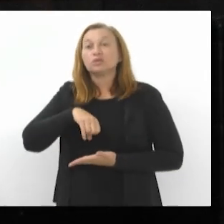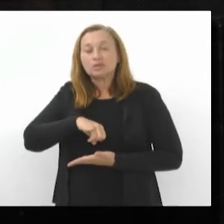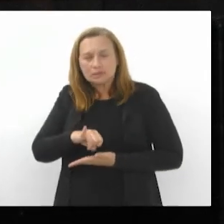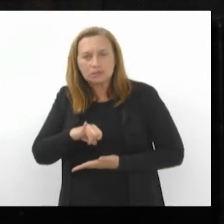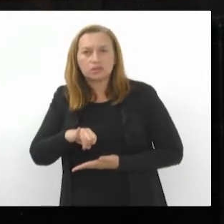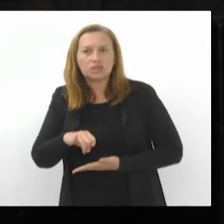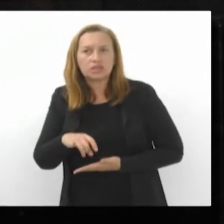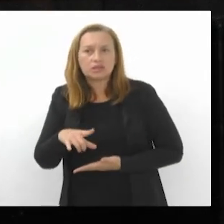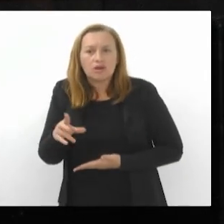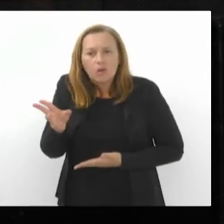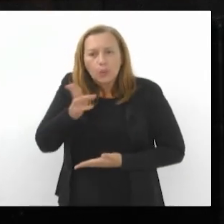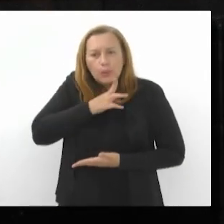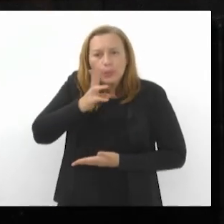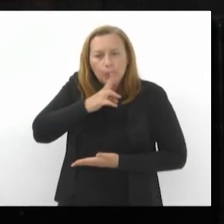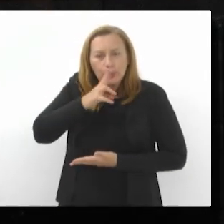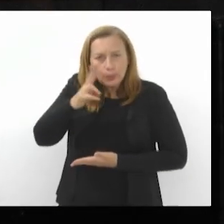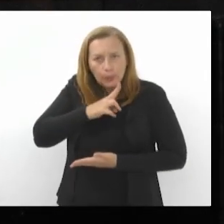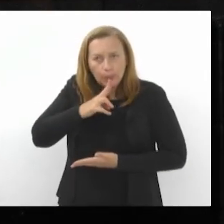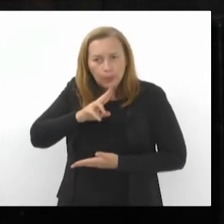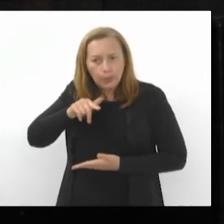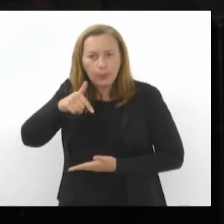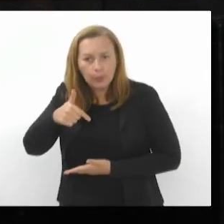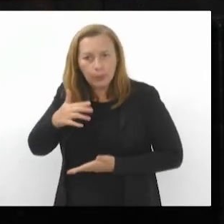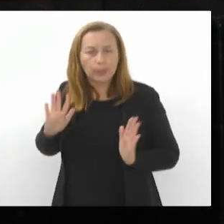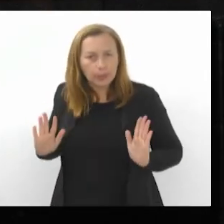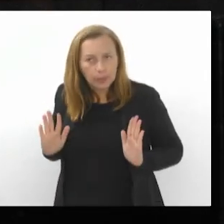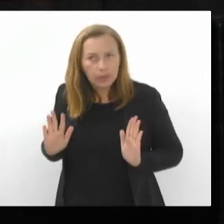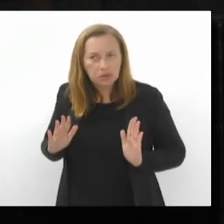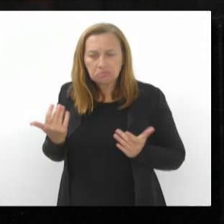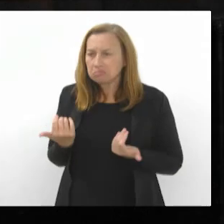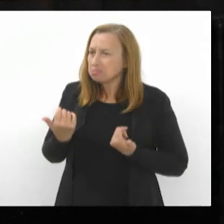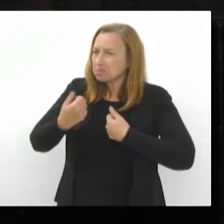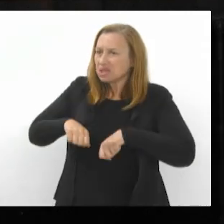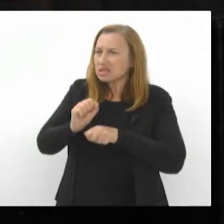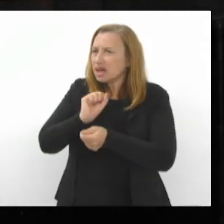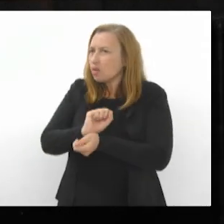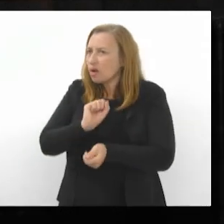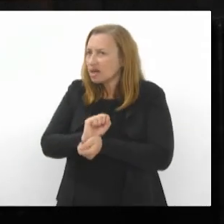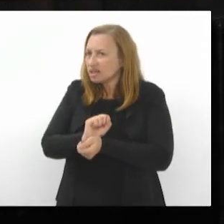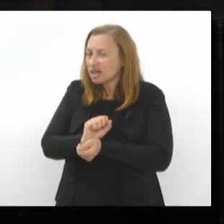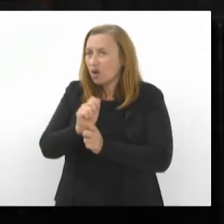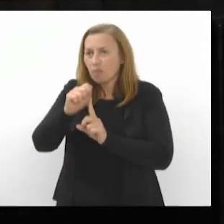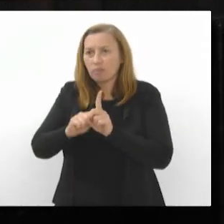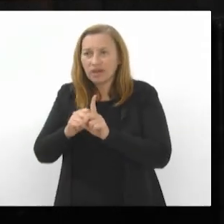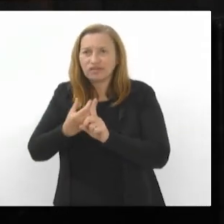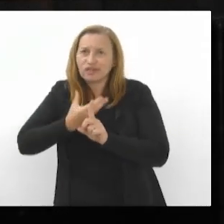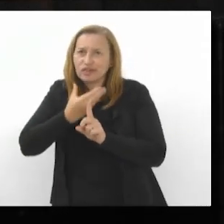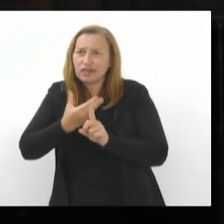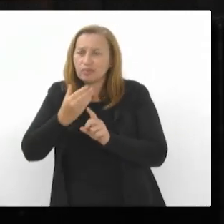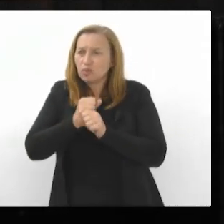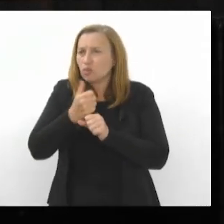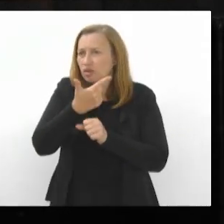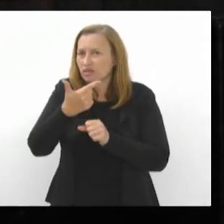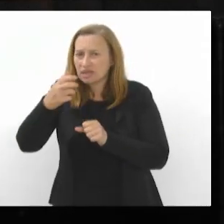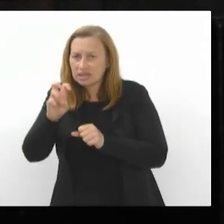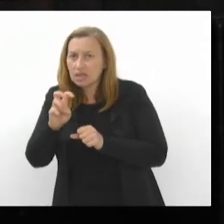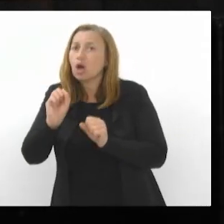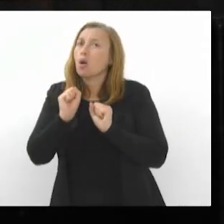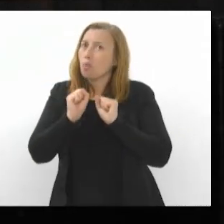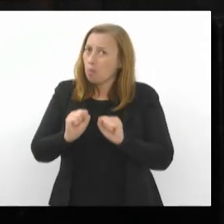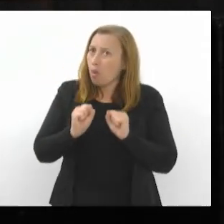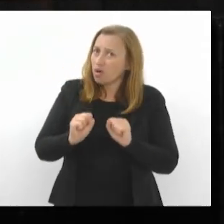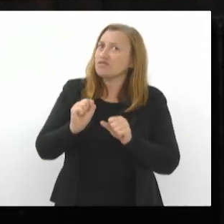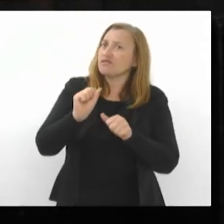a agilidade devida, ele não precisa aguardar o mês de dezembro de 25. Ele pode fazer,